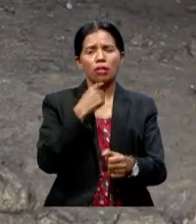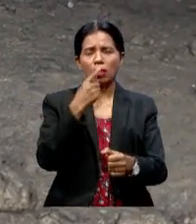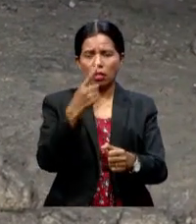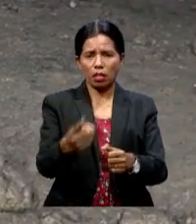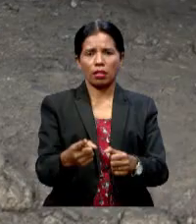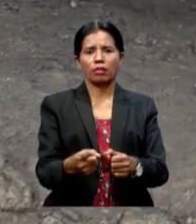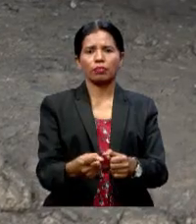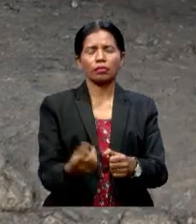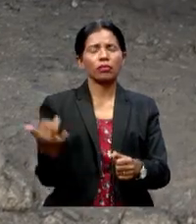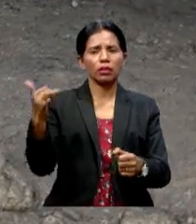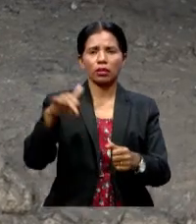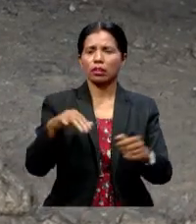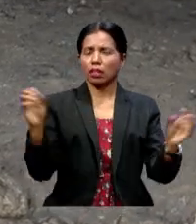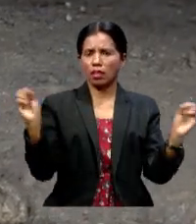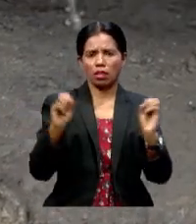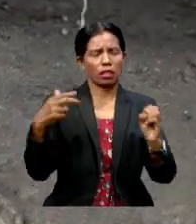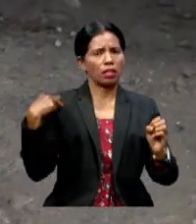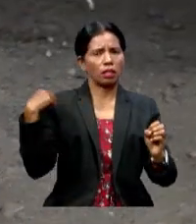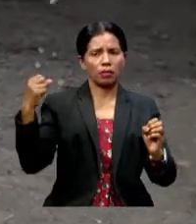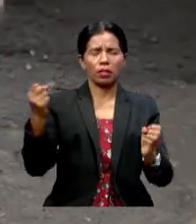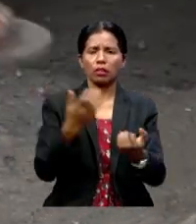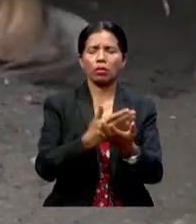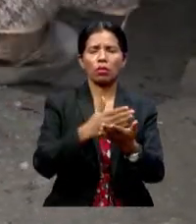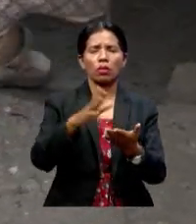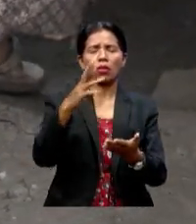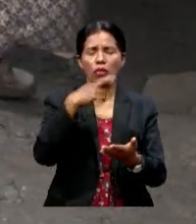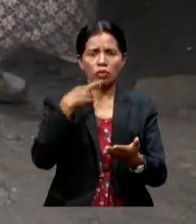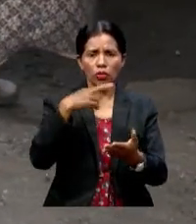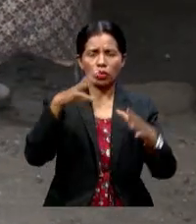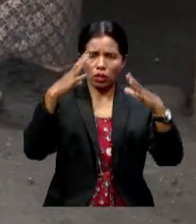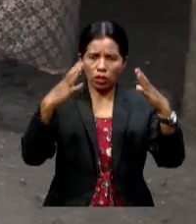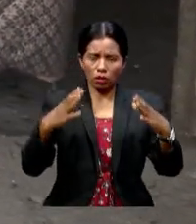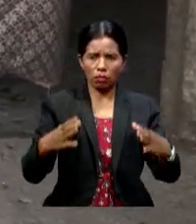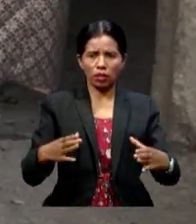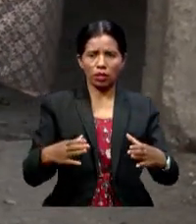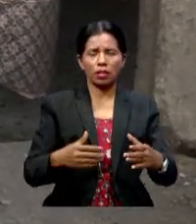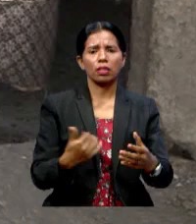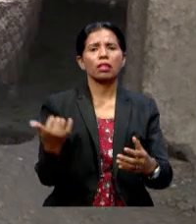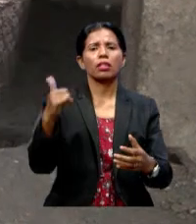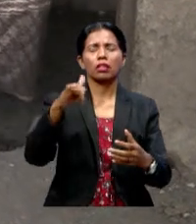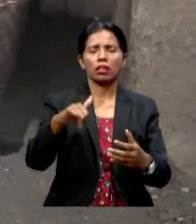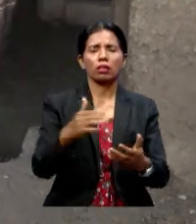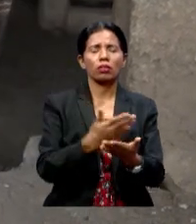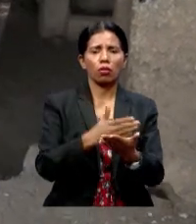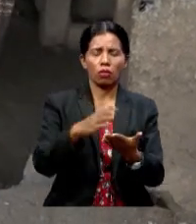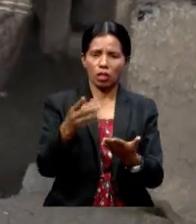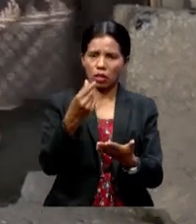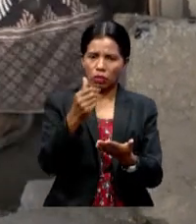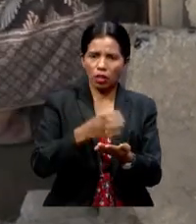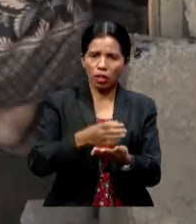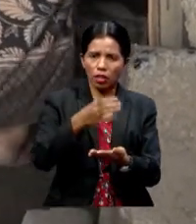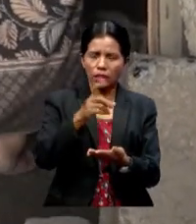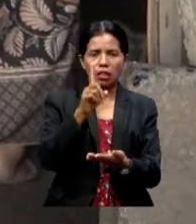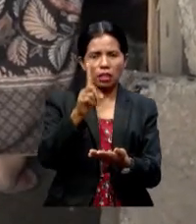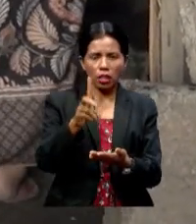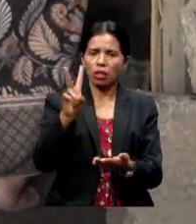nê, sira la etibit, a tu sosa fos hokaron, no da la Roma sira sosa haknau lata ida